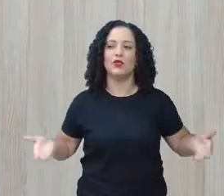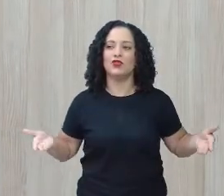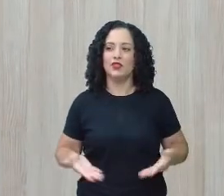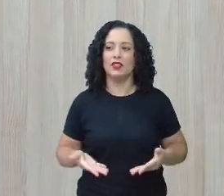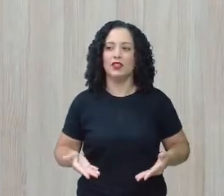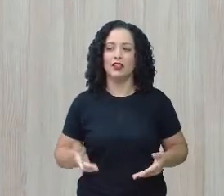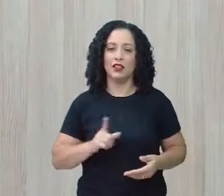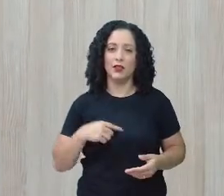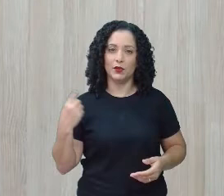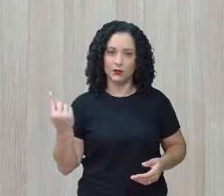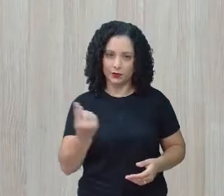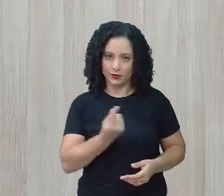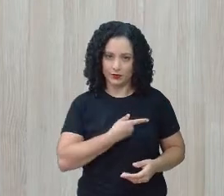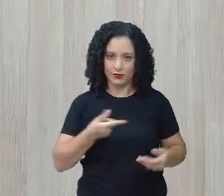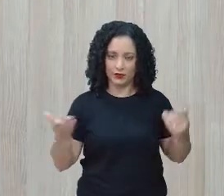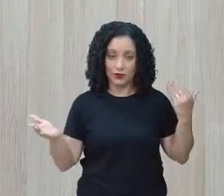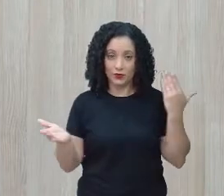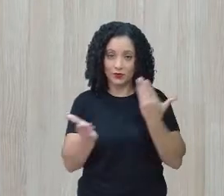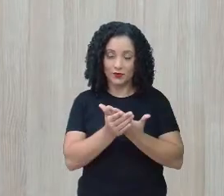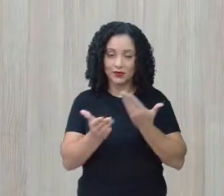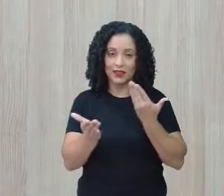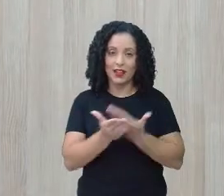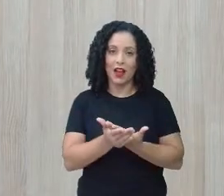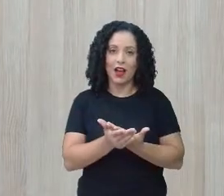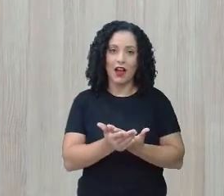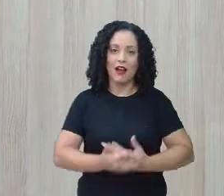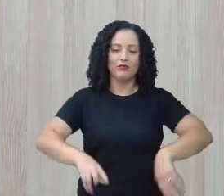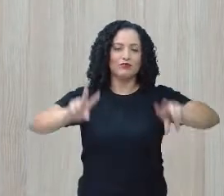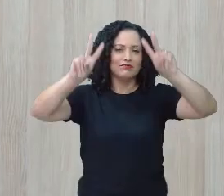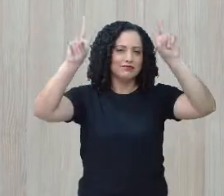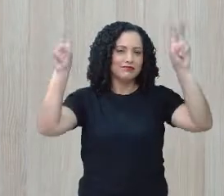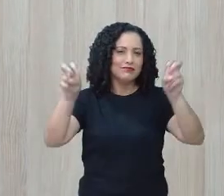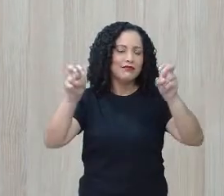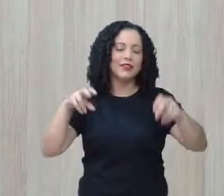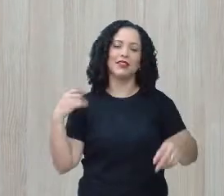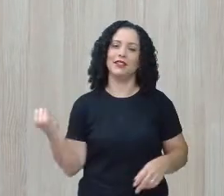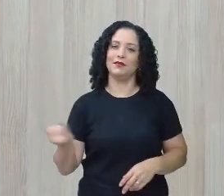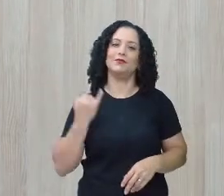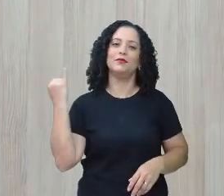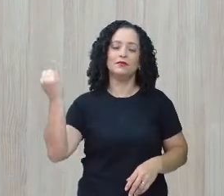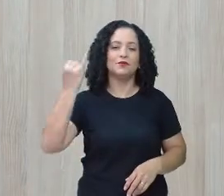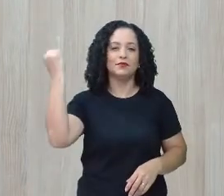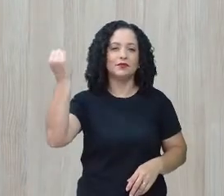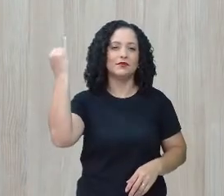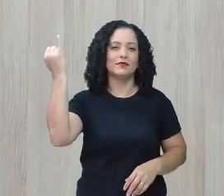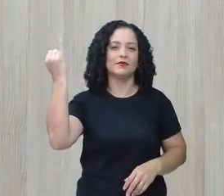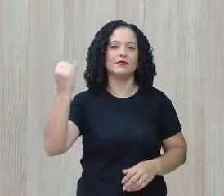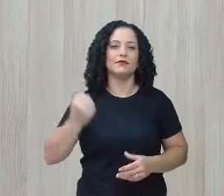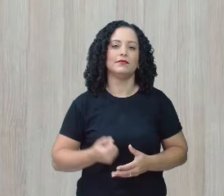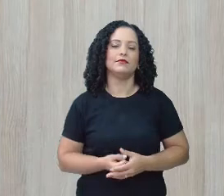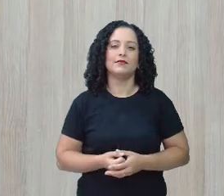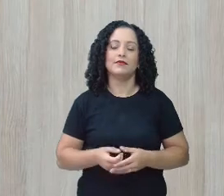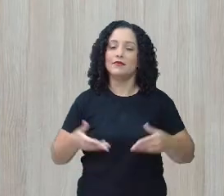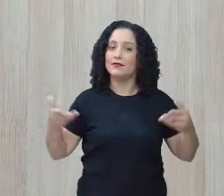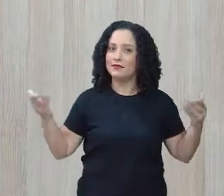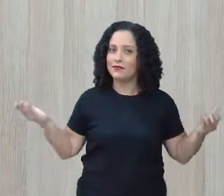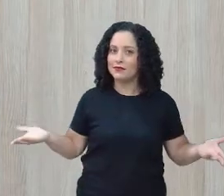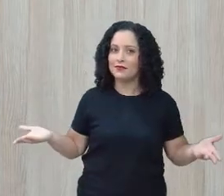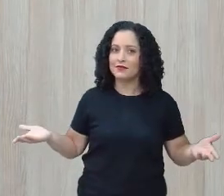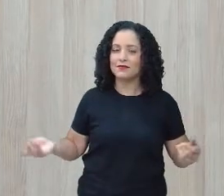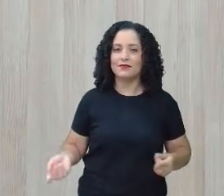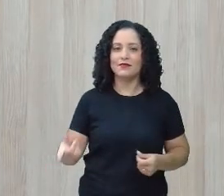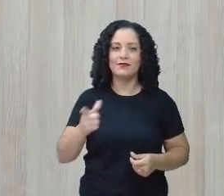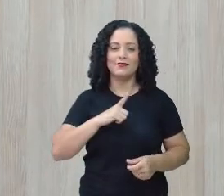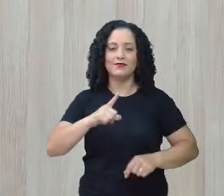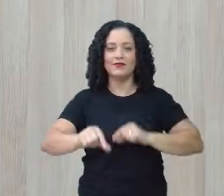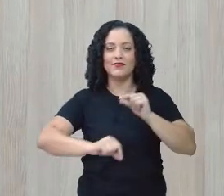vamos abordar mais uma temática interessante da história. E para isso, a gente